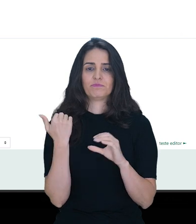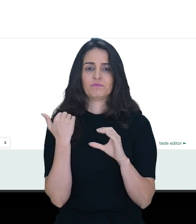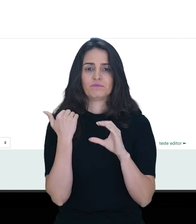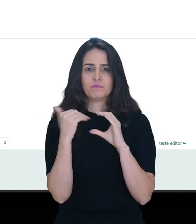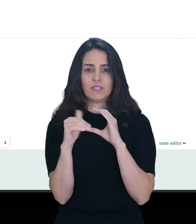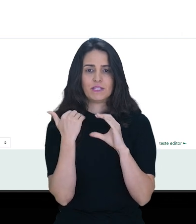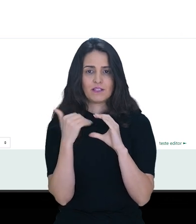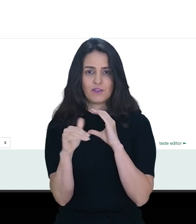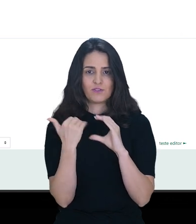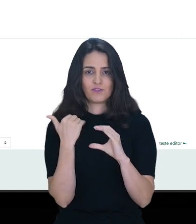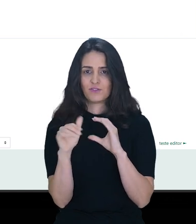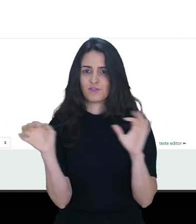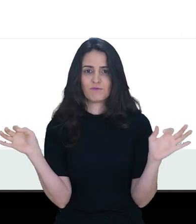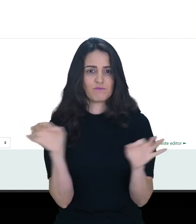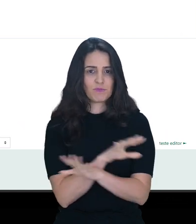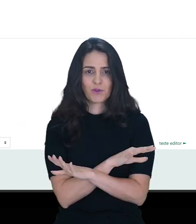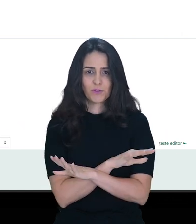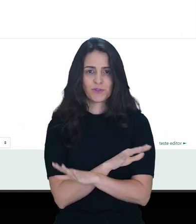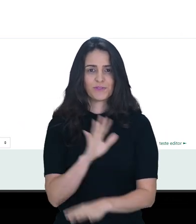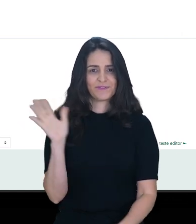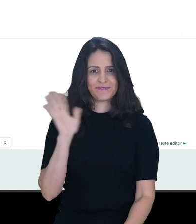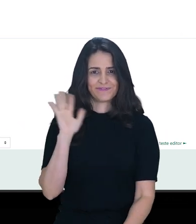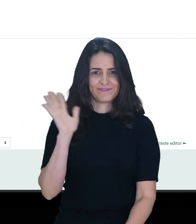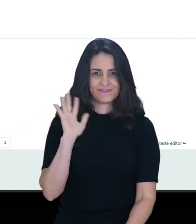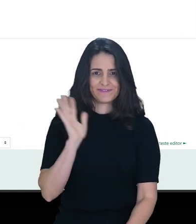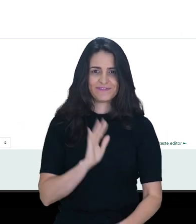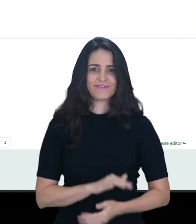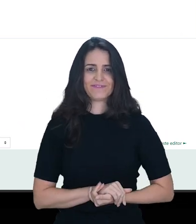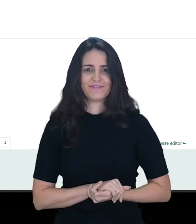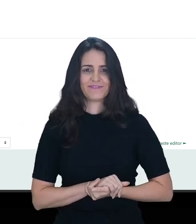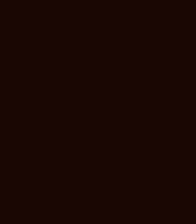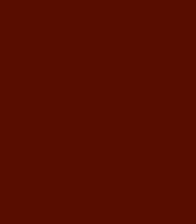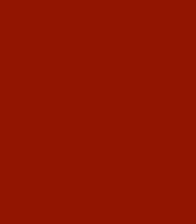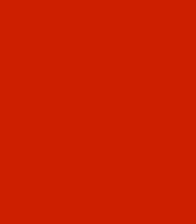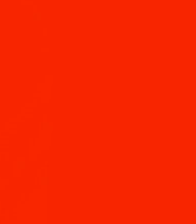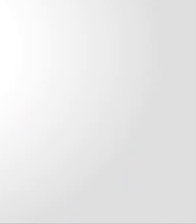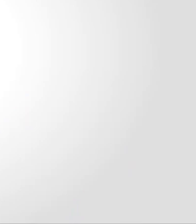e enviar é isso até o próximo